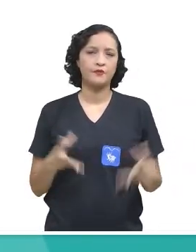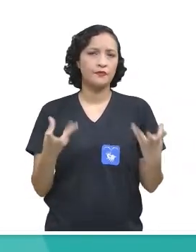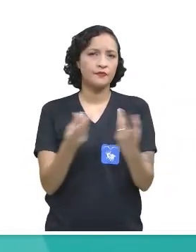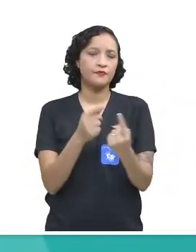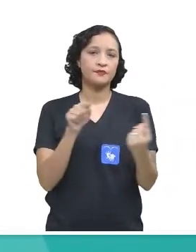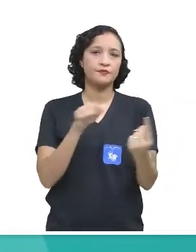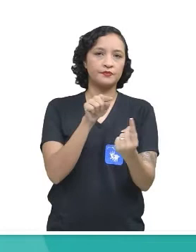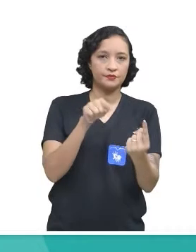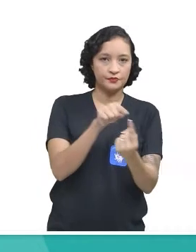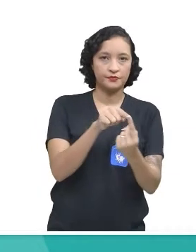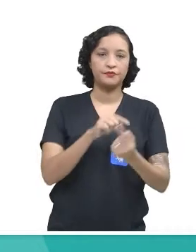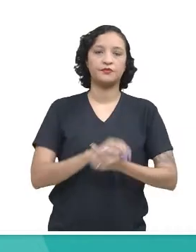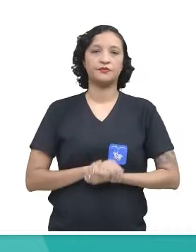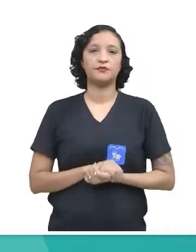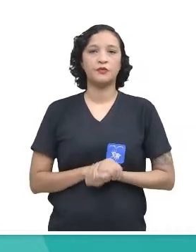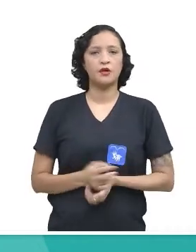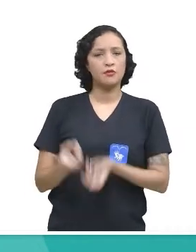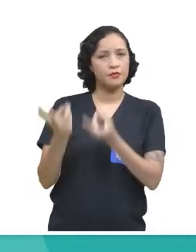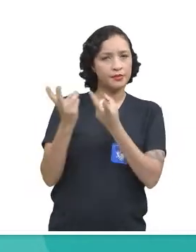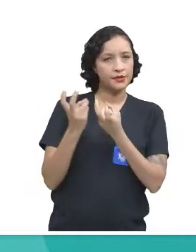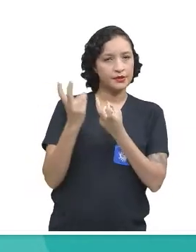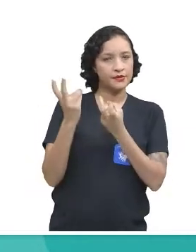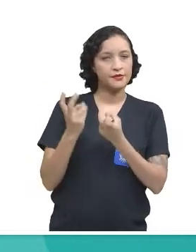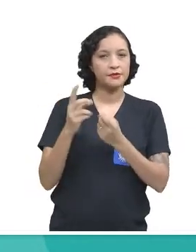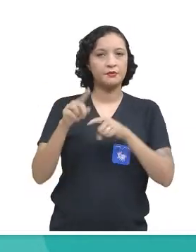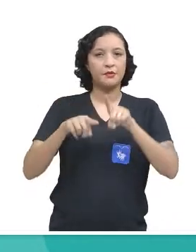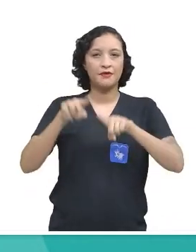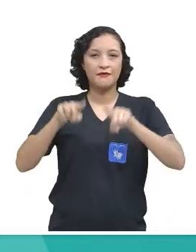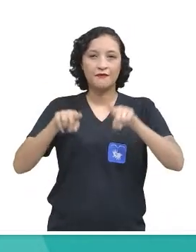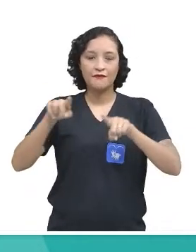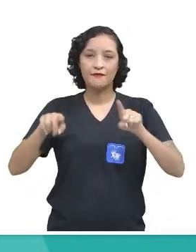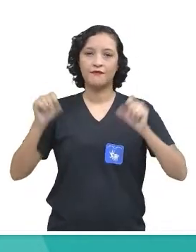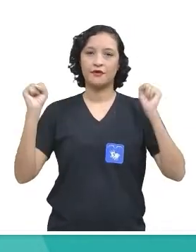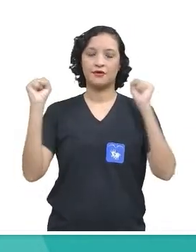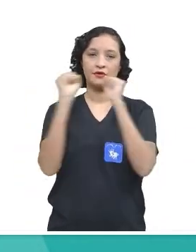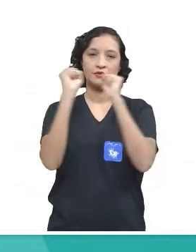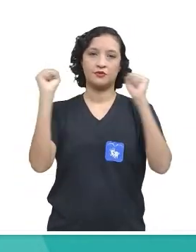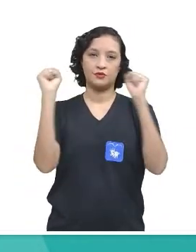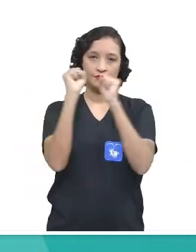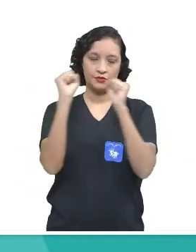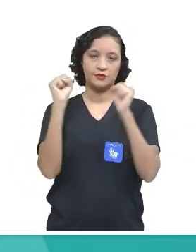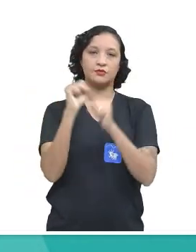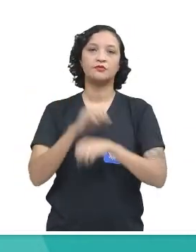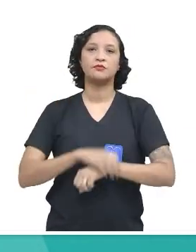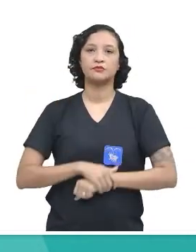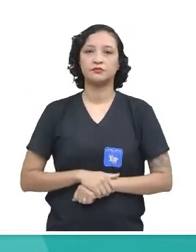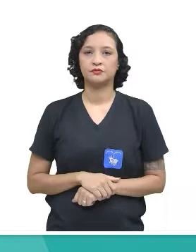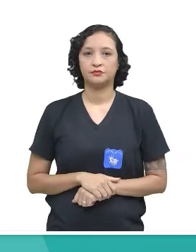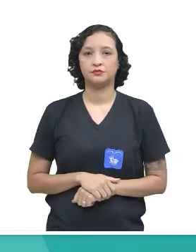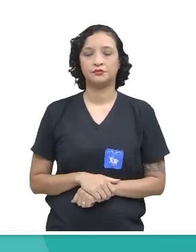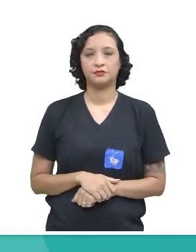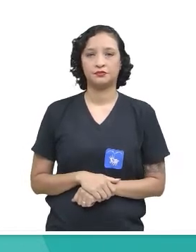Habilidade: identificar os diversos níveis de intensidade no exercício.